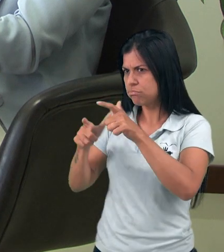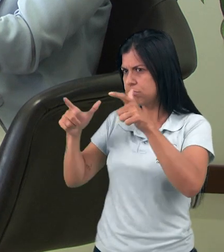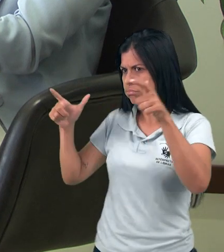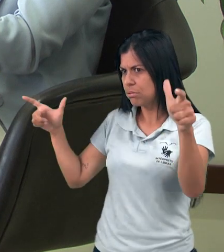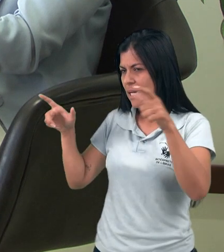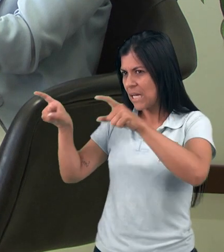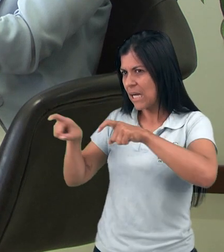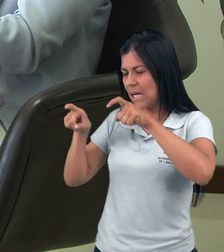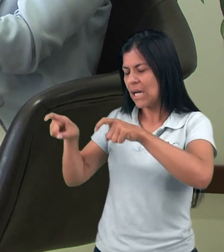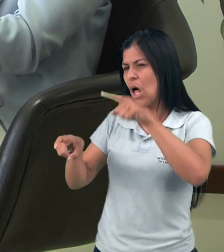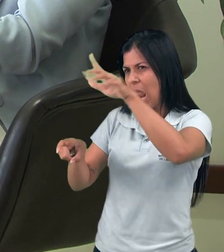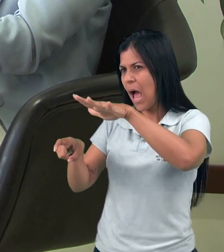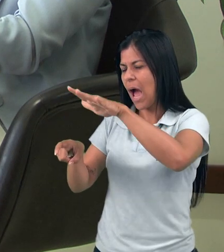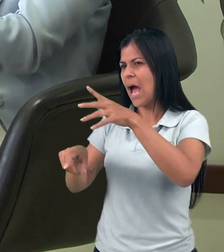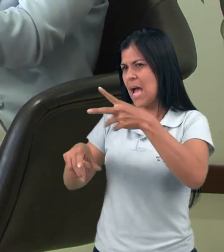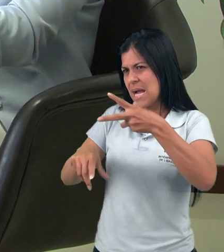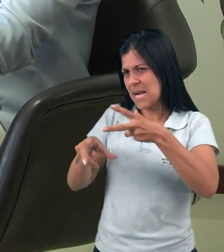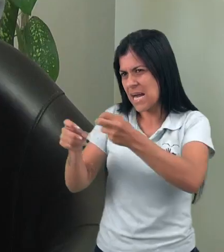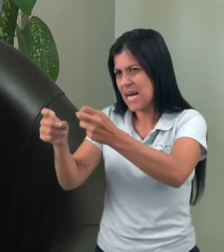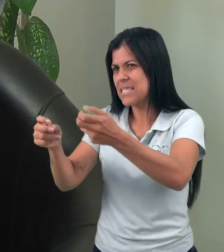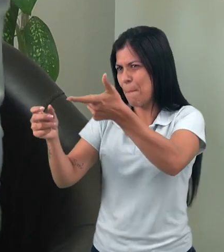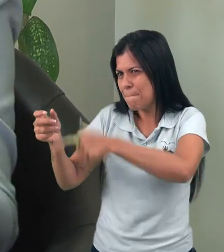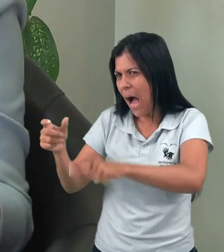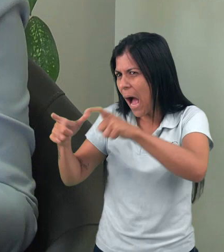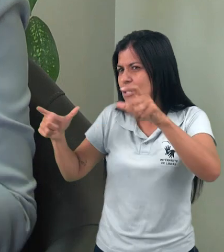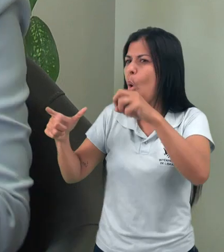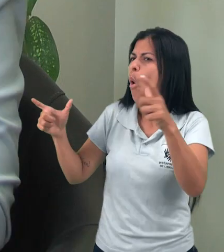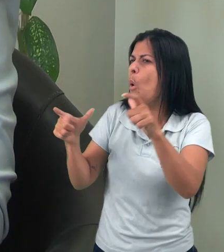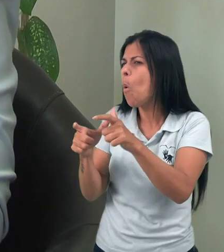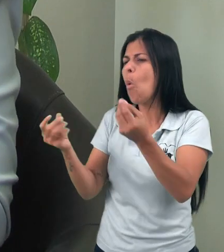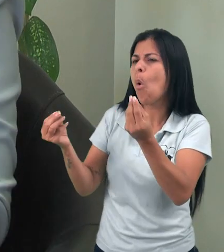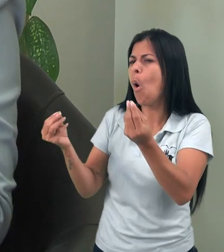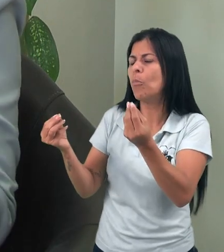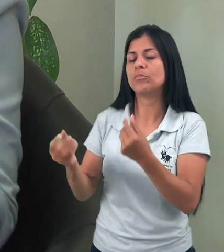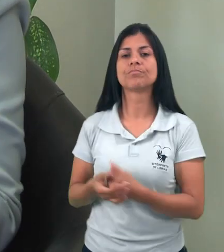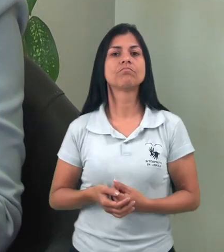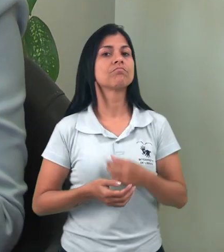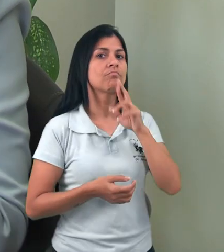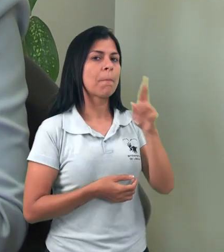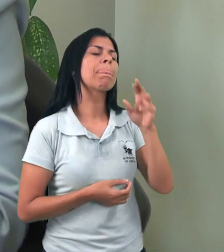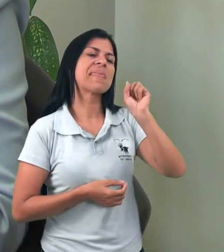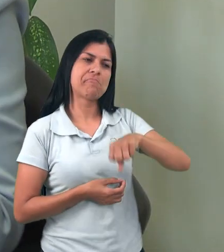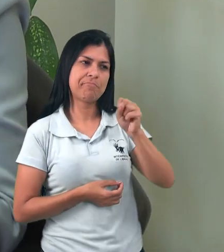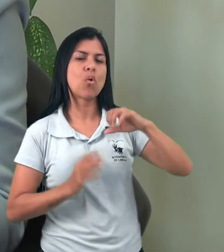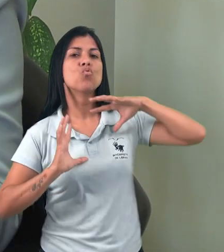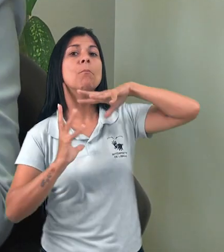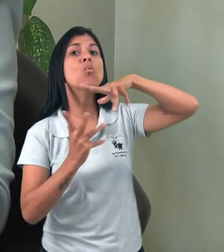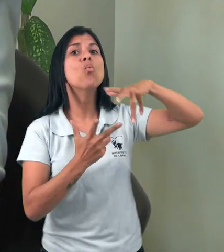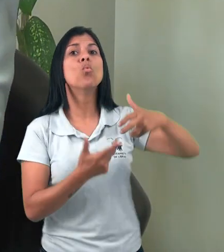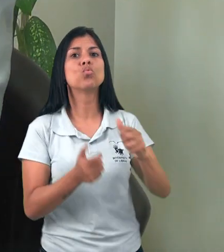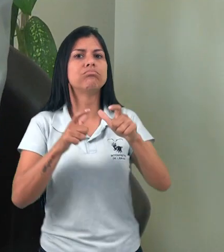que tem aumentado a incidência de câncer de pele? A incidência de câncer de pele, ela é crescente no mundo. O que a